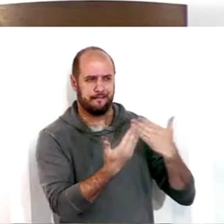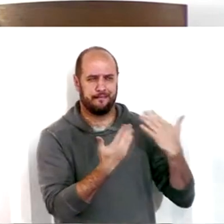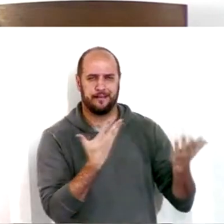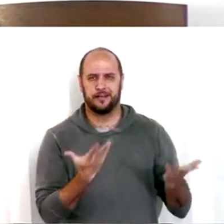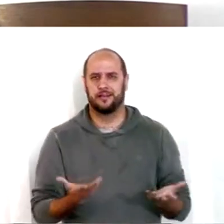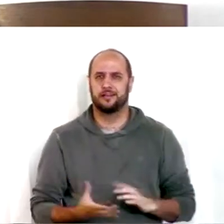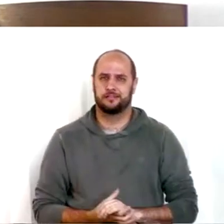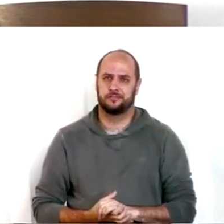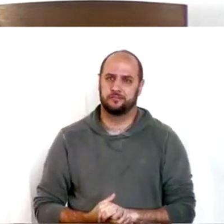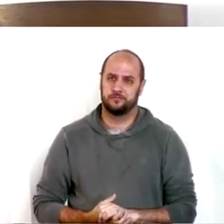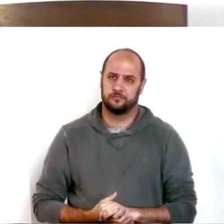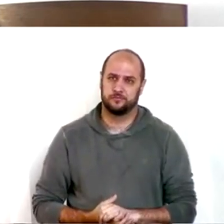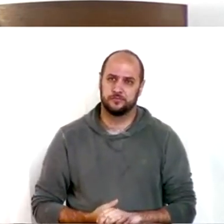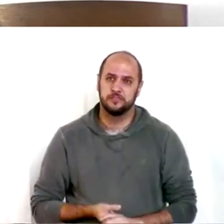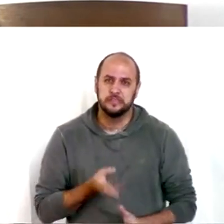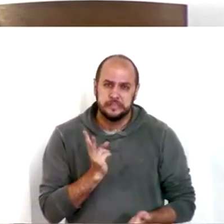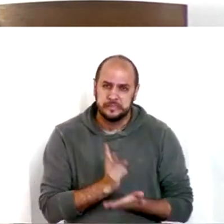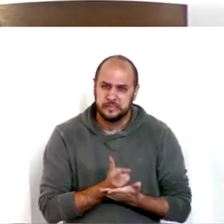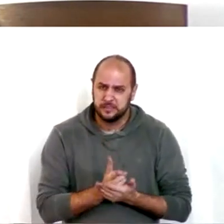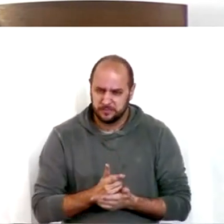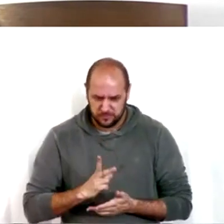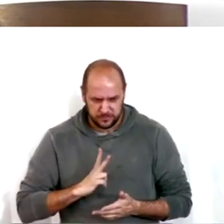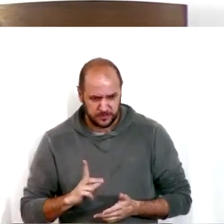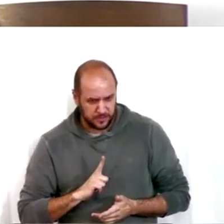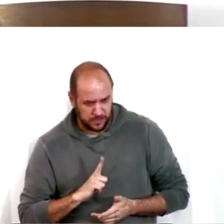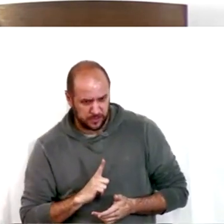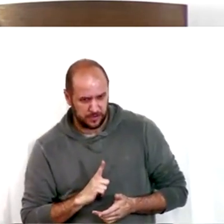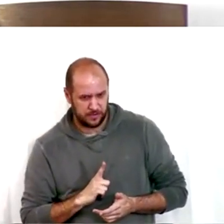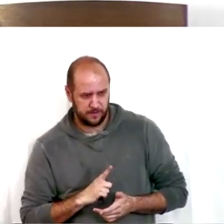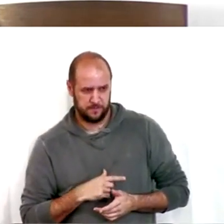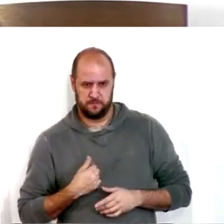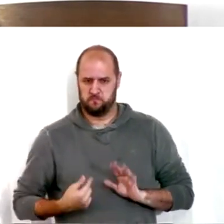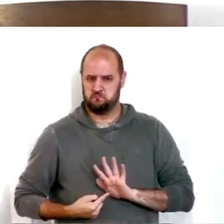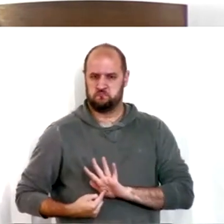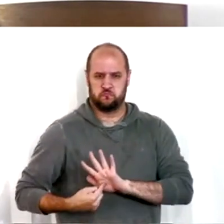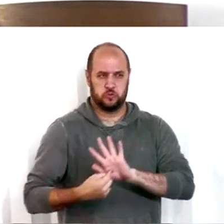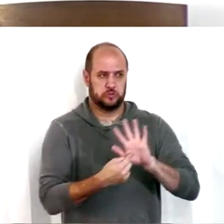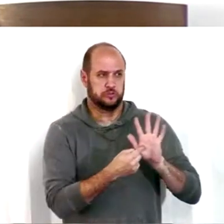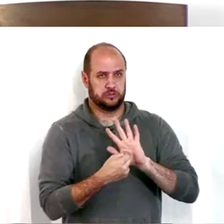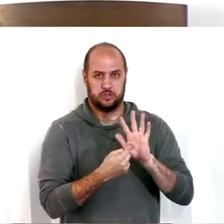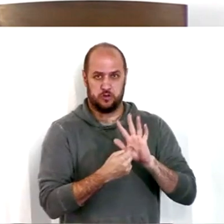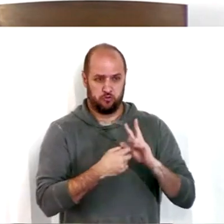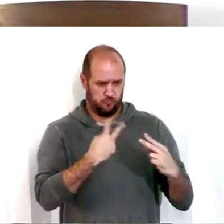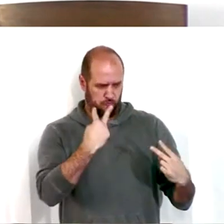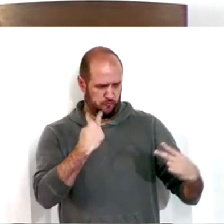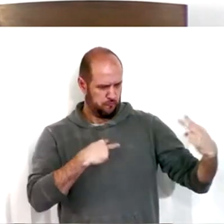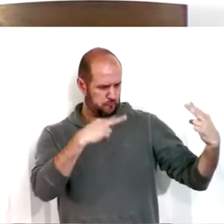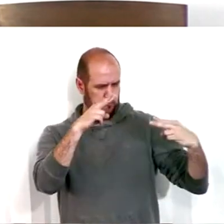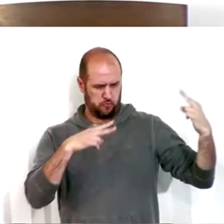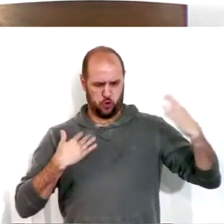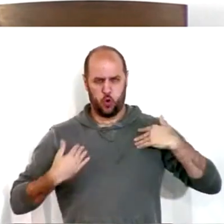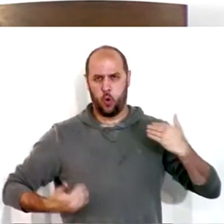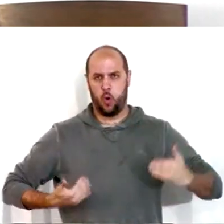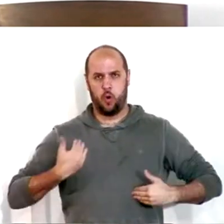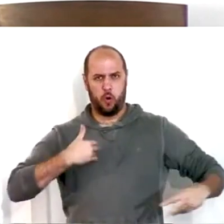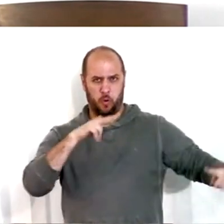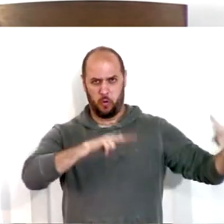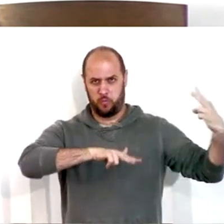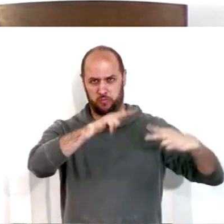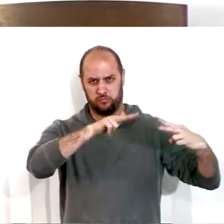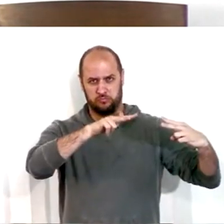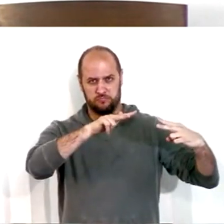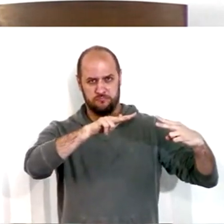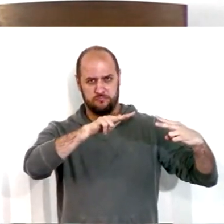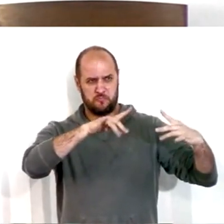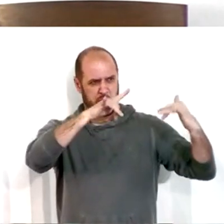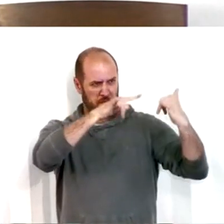O que sempre conta na prática é a aparência e a atração física. Muitas vezes